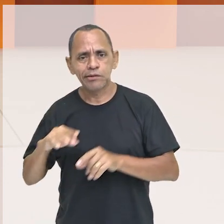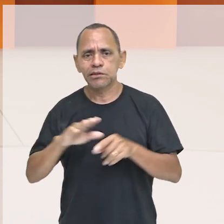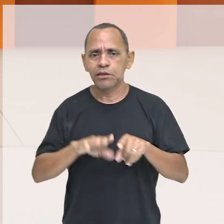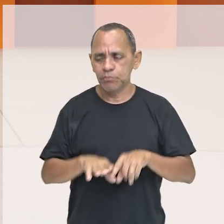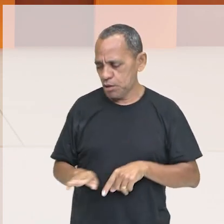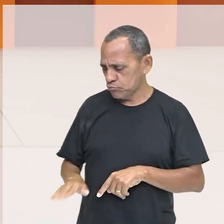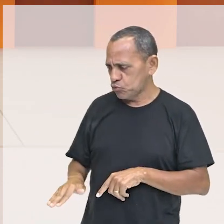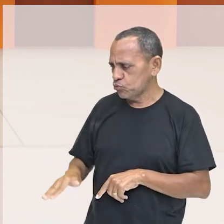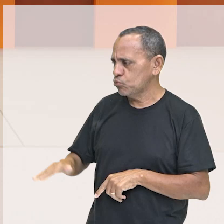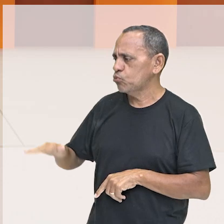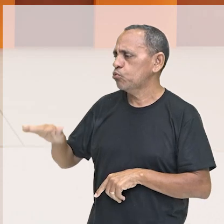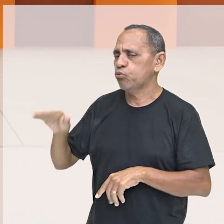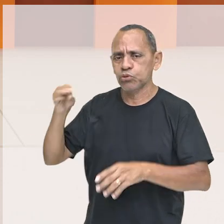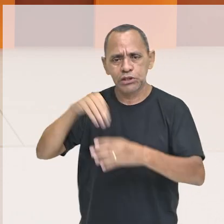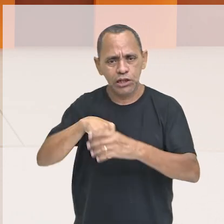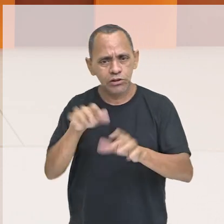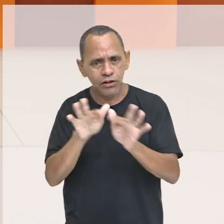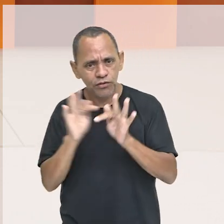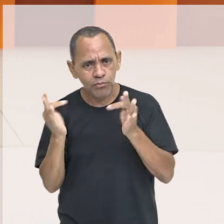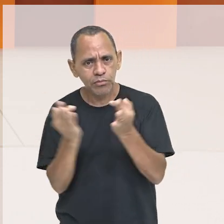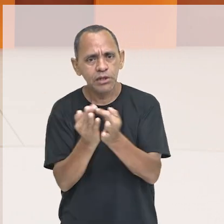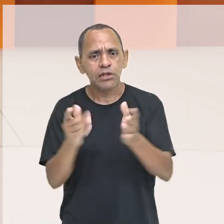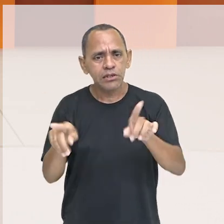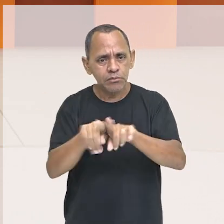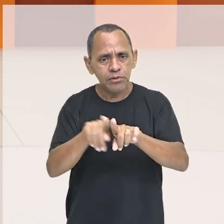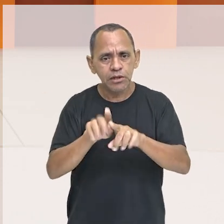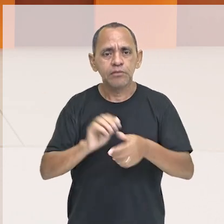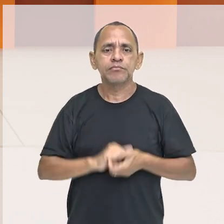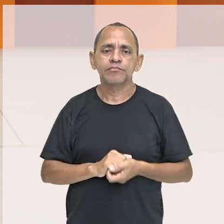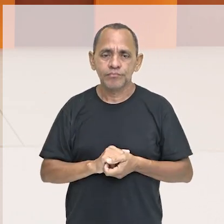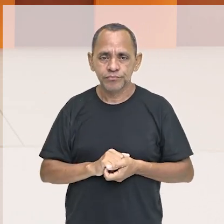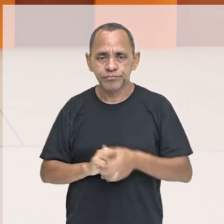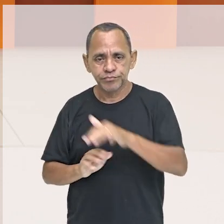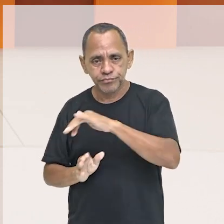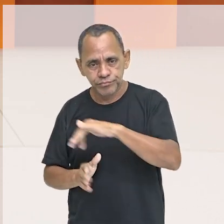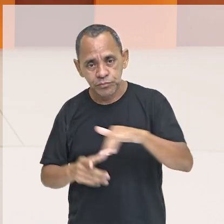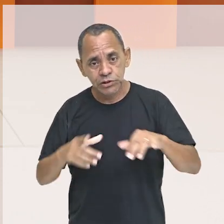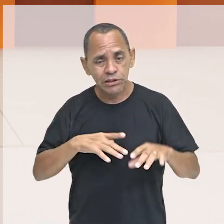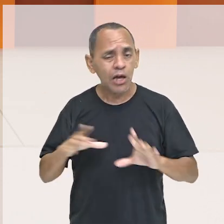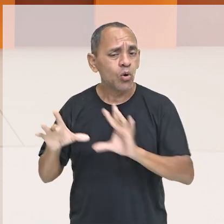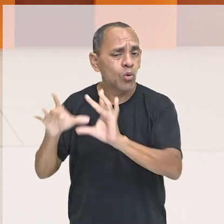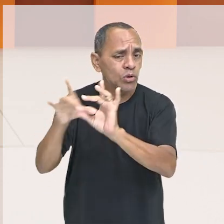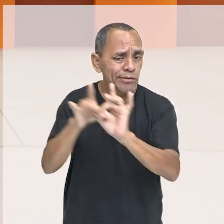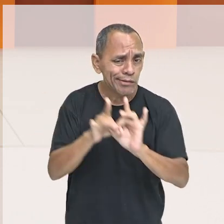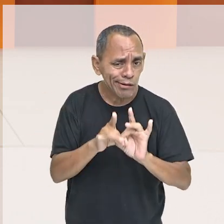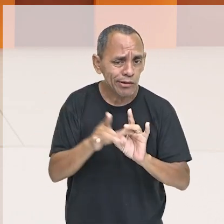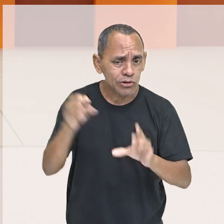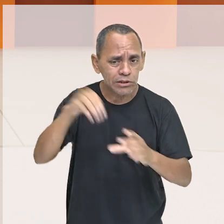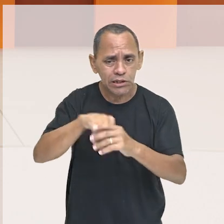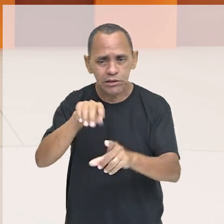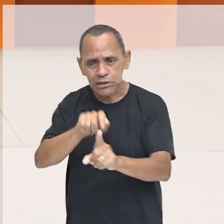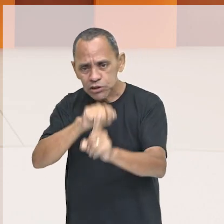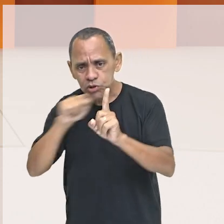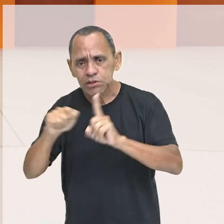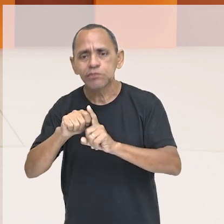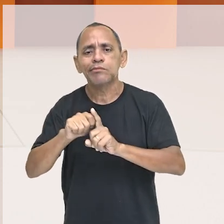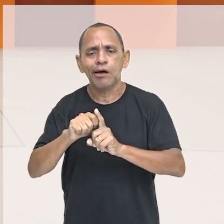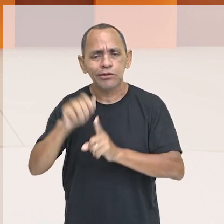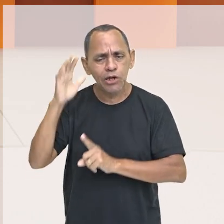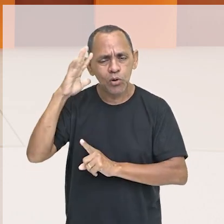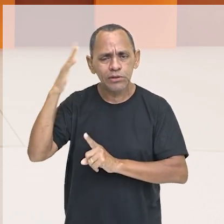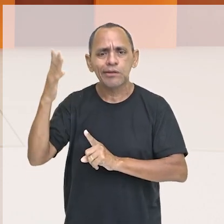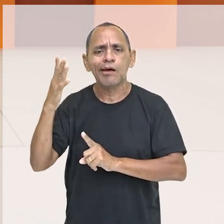Essa socialização primária, ela torna os indivíduos parte de um contexto social, o que ocorre principalmente na